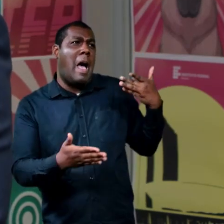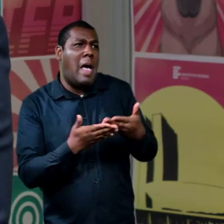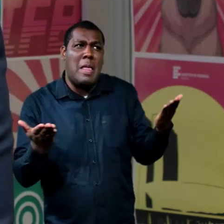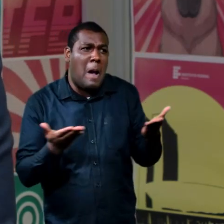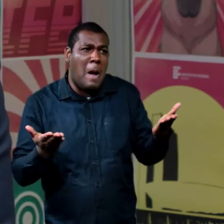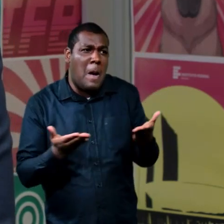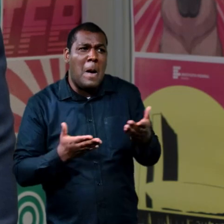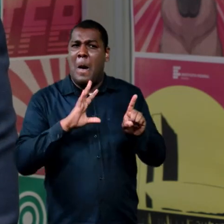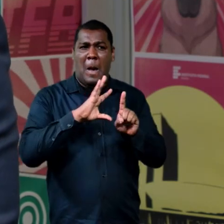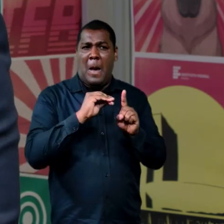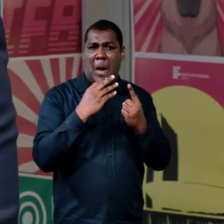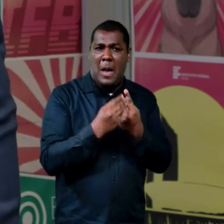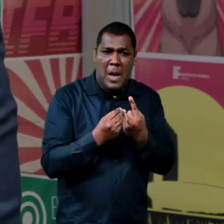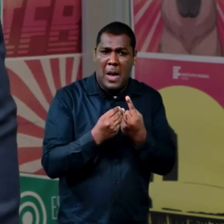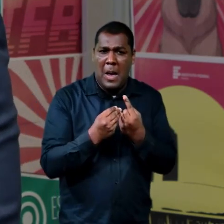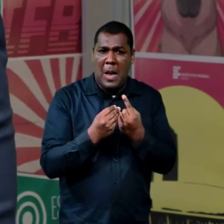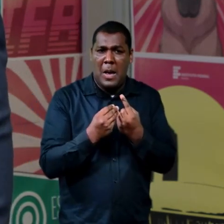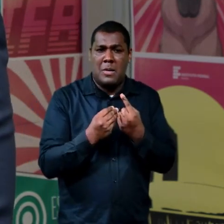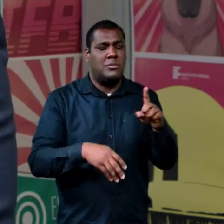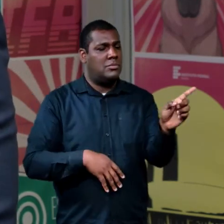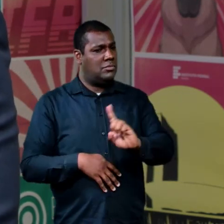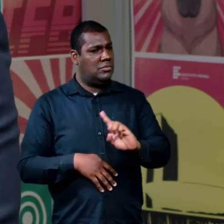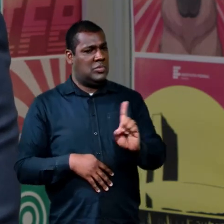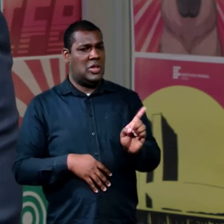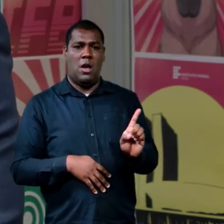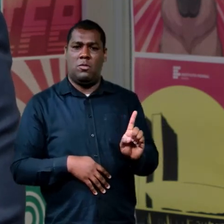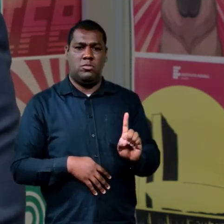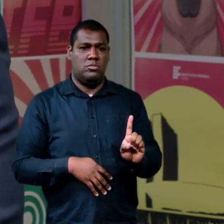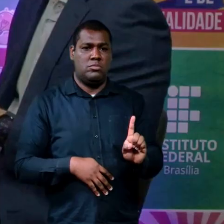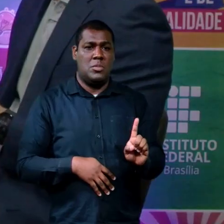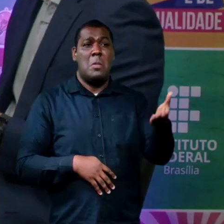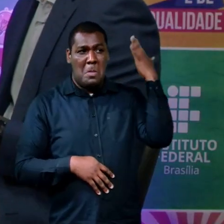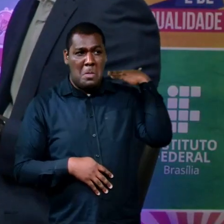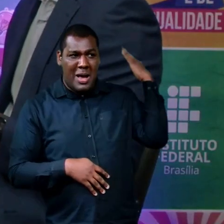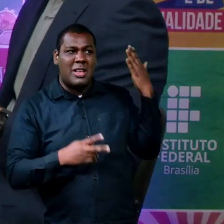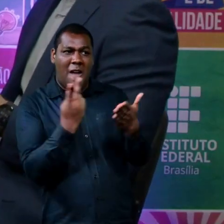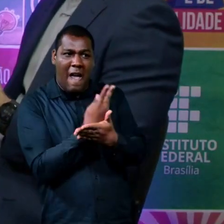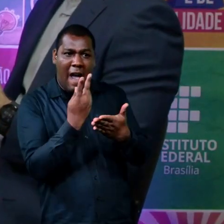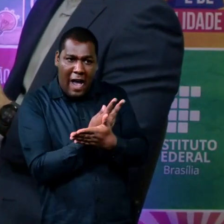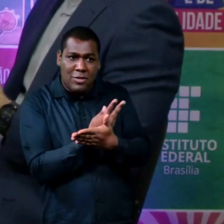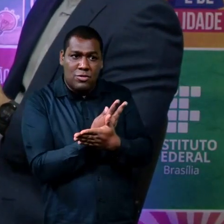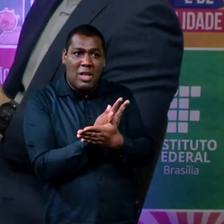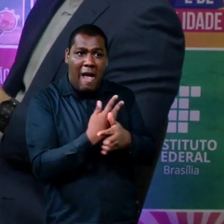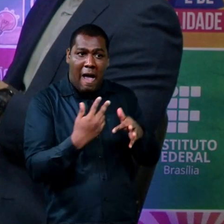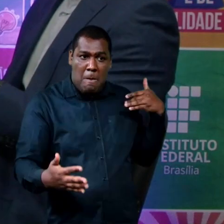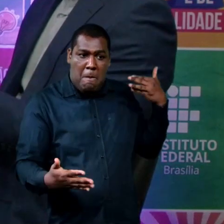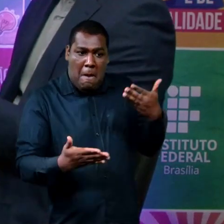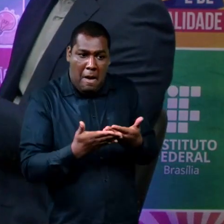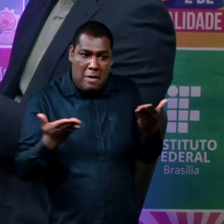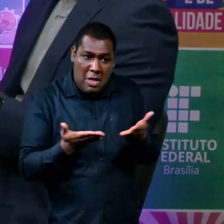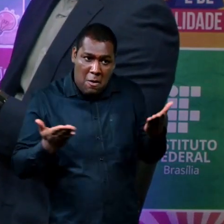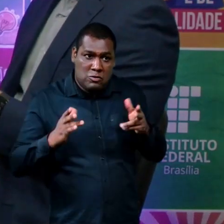mas eu sempre fiz isso. O Uhum. fato de sempre ter sido assim não quer dizer que vai continuar sendo assim. A